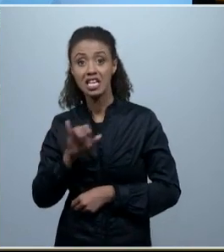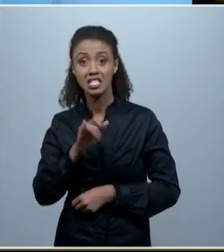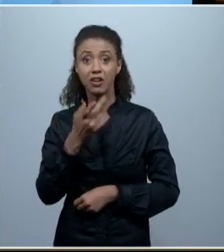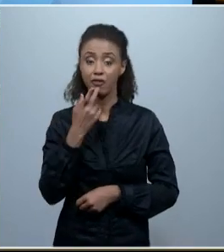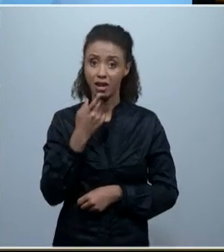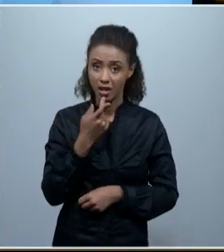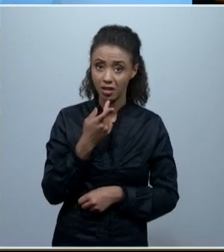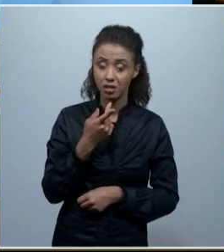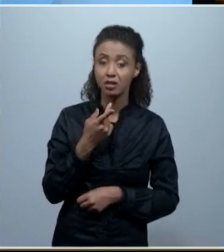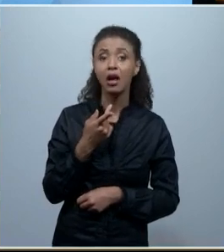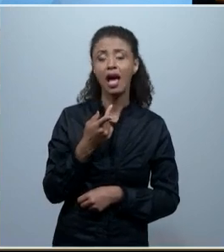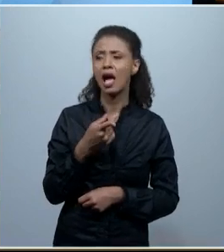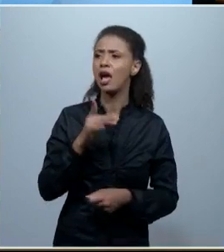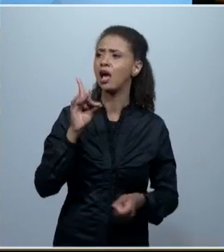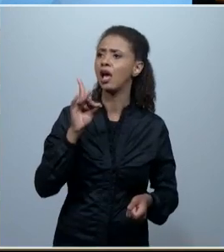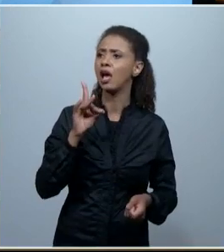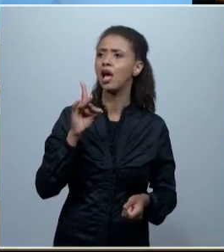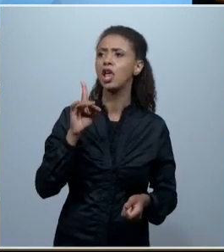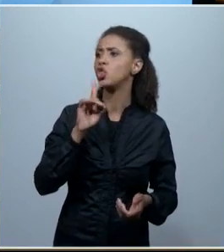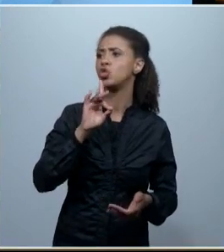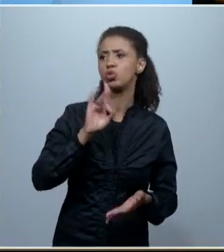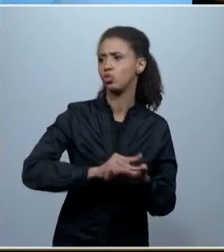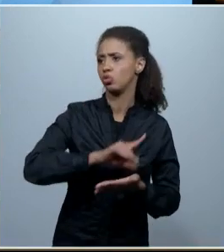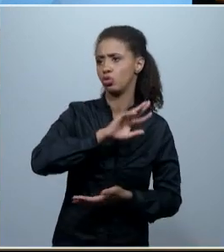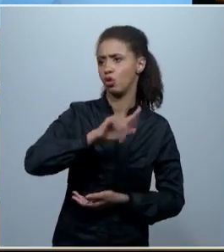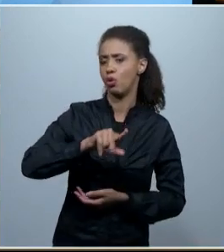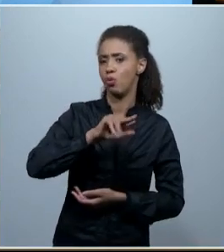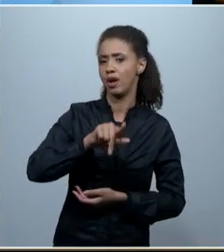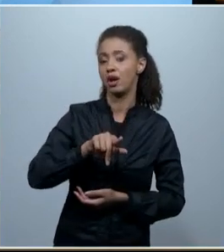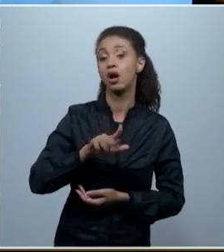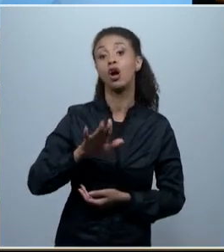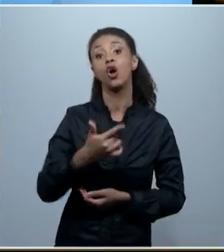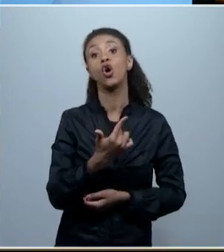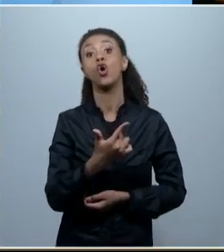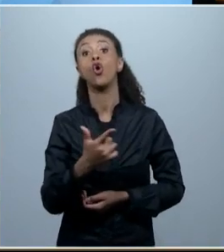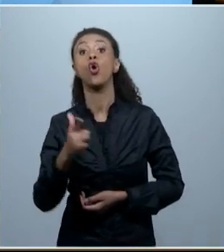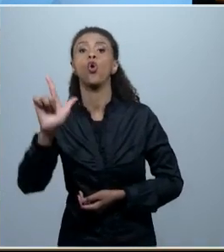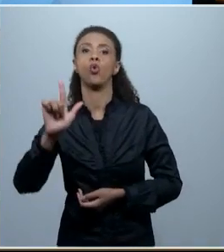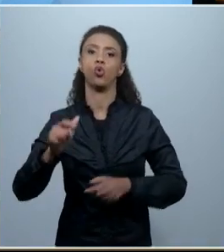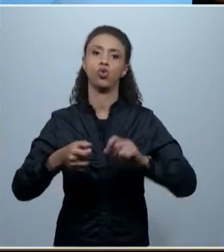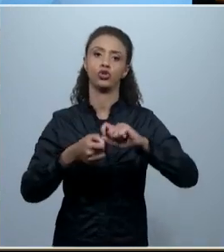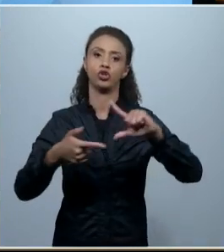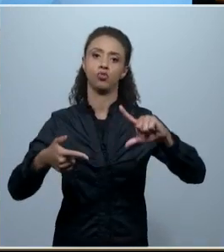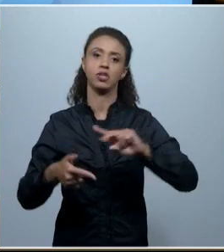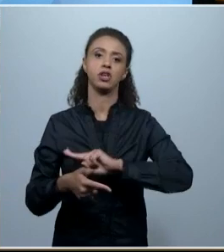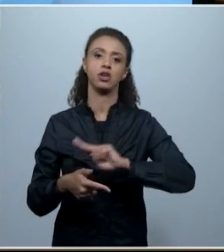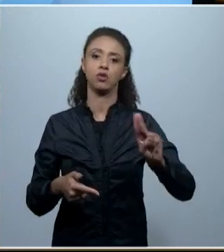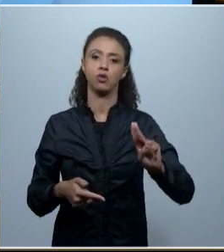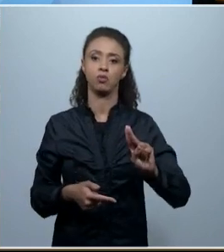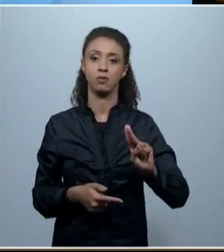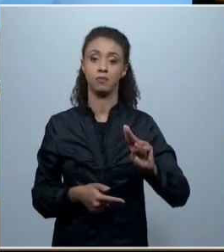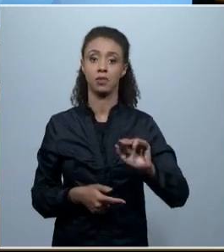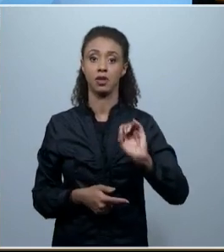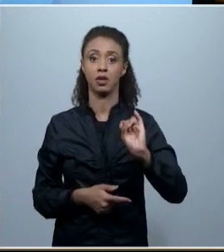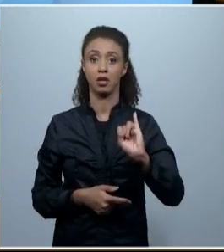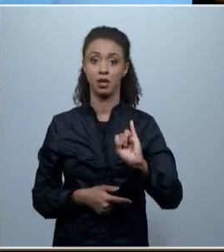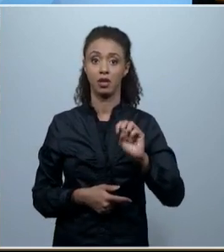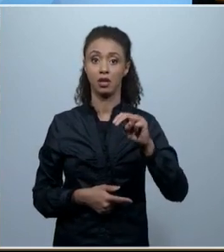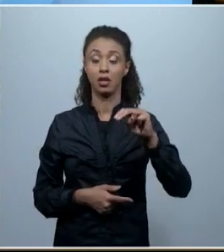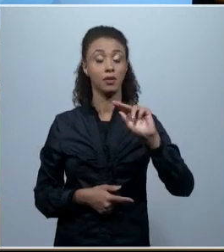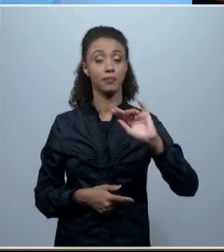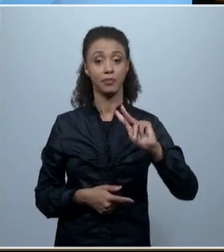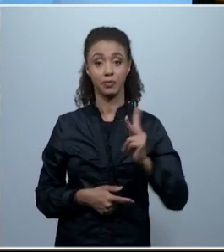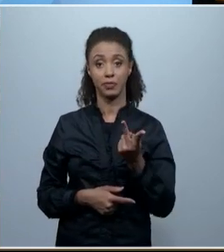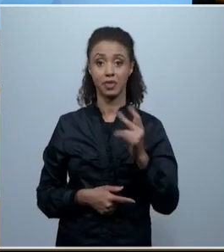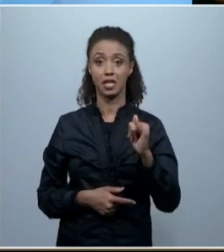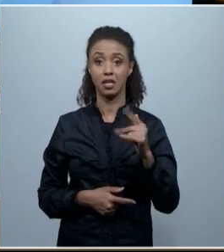bem vindo só que você vai fazer uma outra geometria que chama geometria hiperbólica a geometria que acontece aqui é a geometria hiperbólica